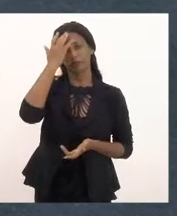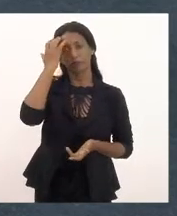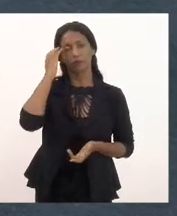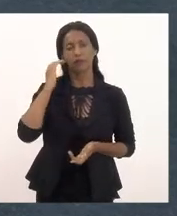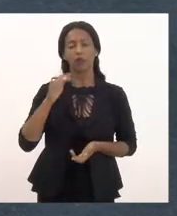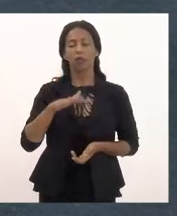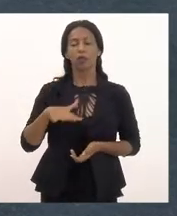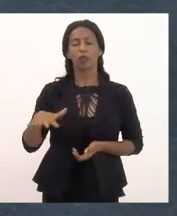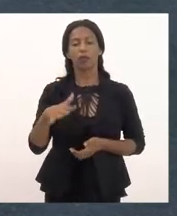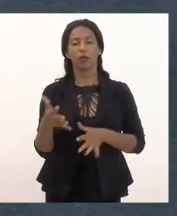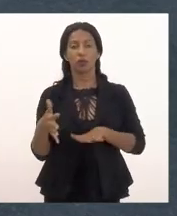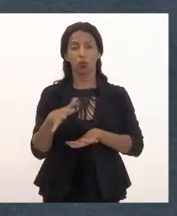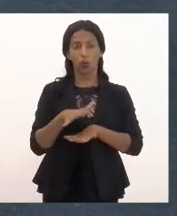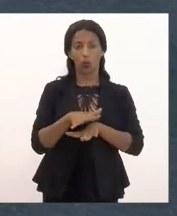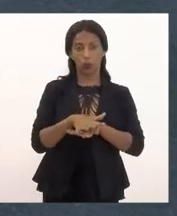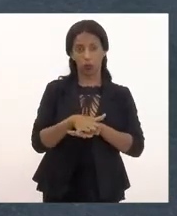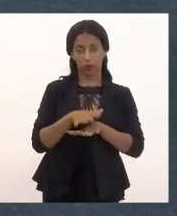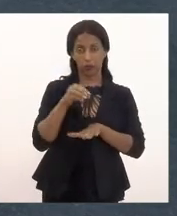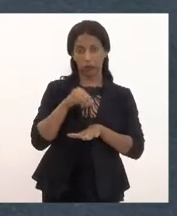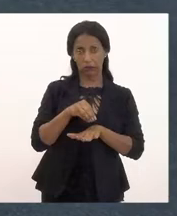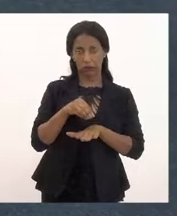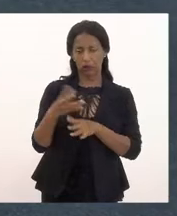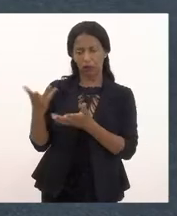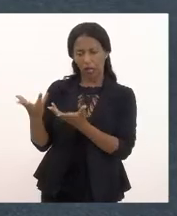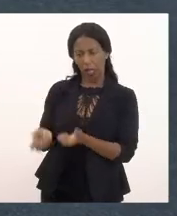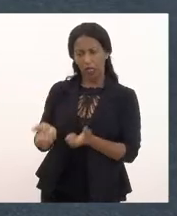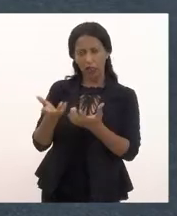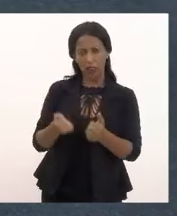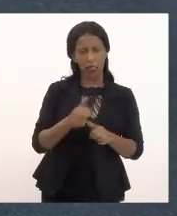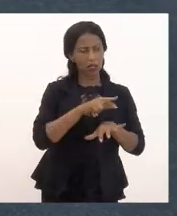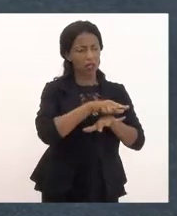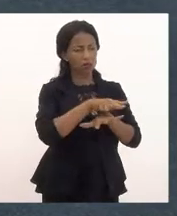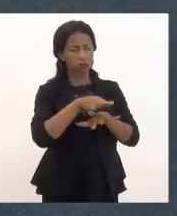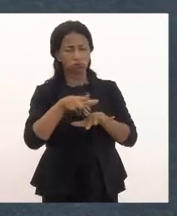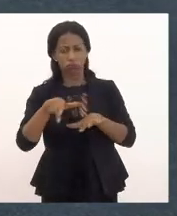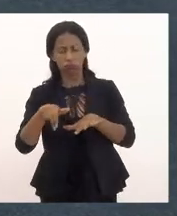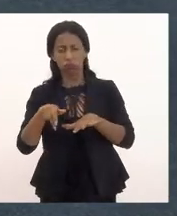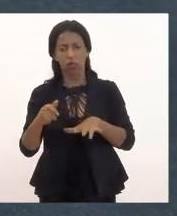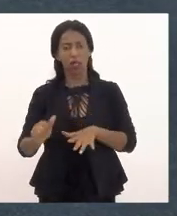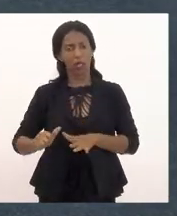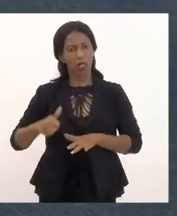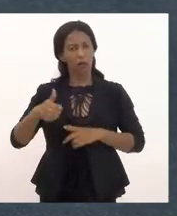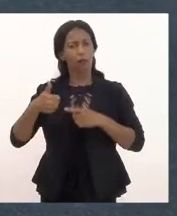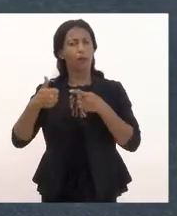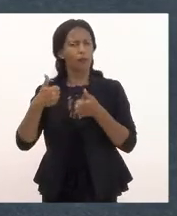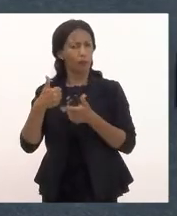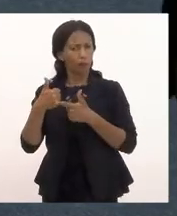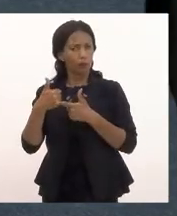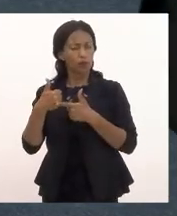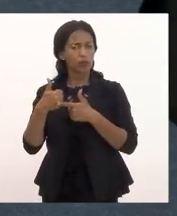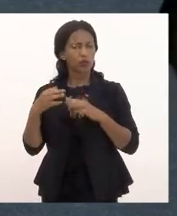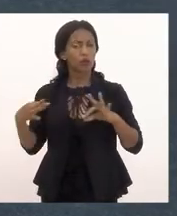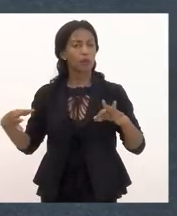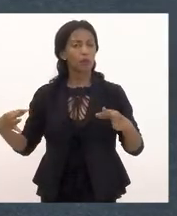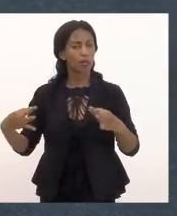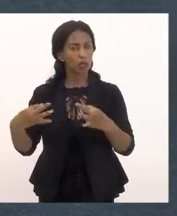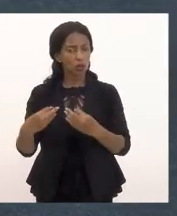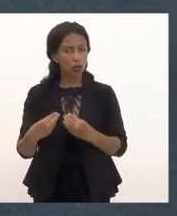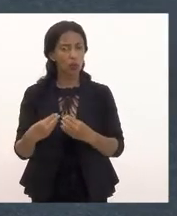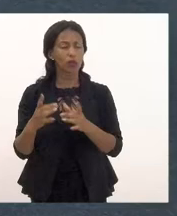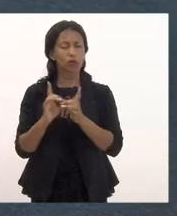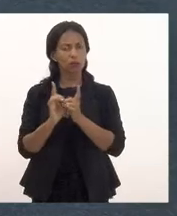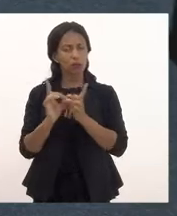ambiente inclusivo e que acolhe a diversidade, ele é positivo para a população e para a